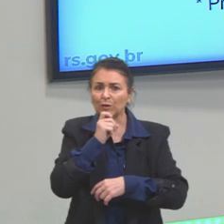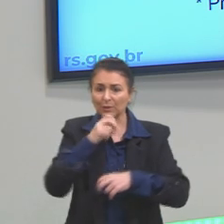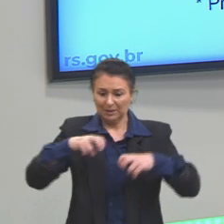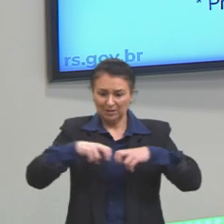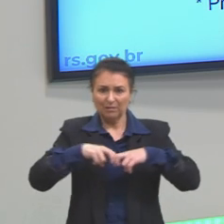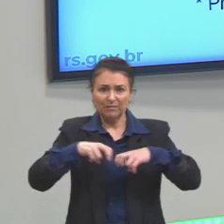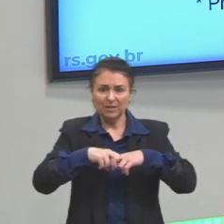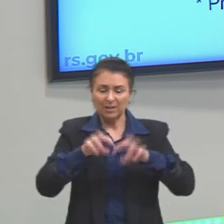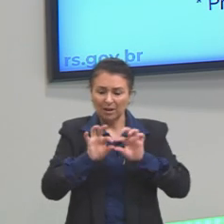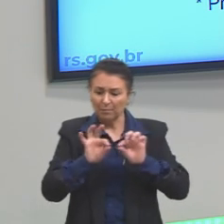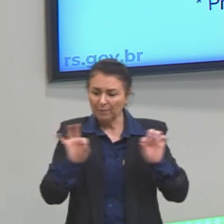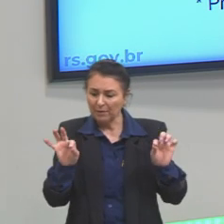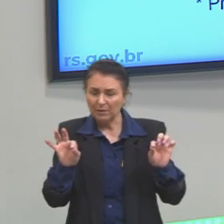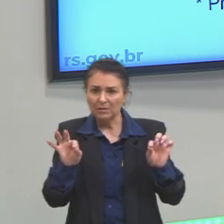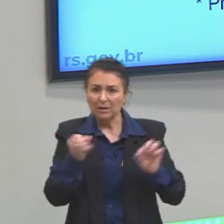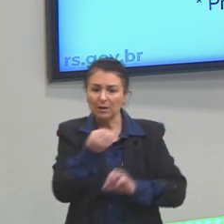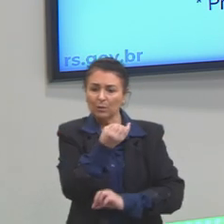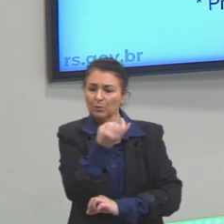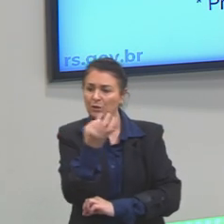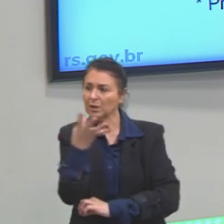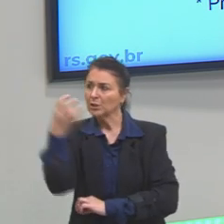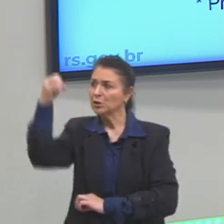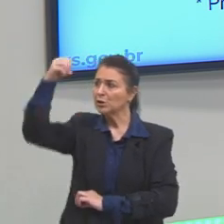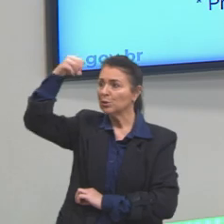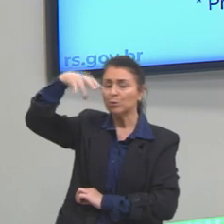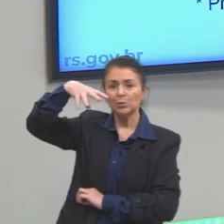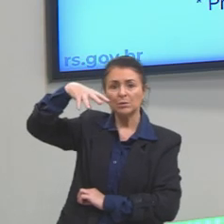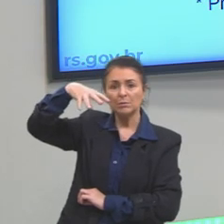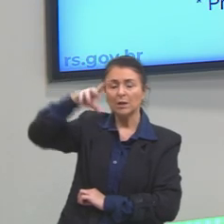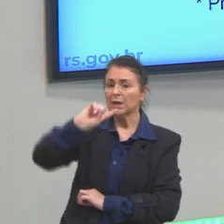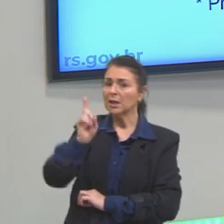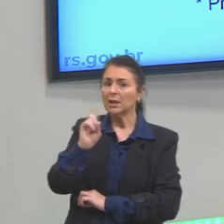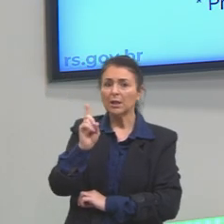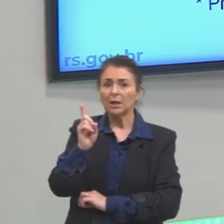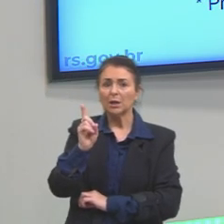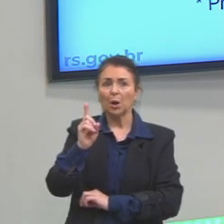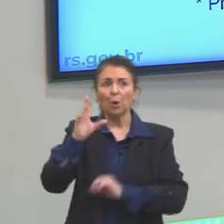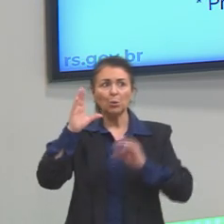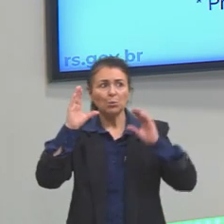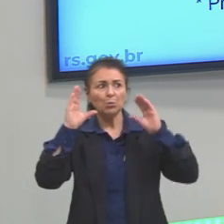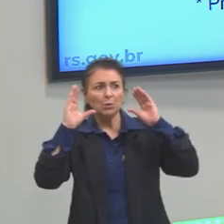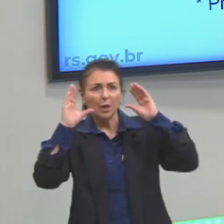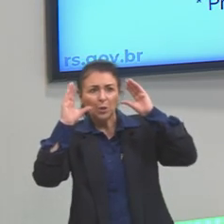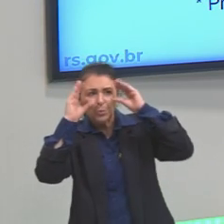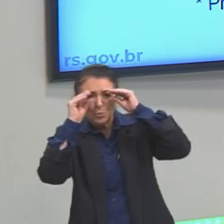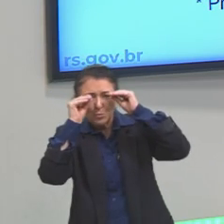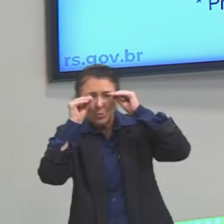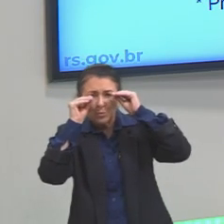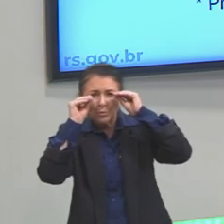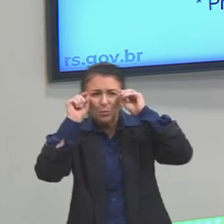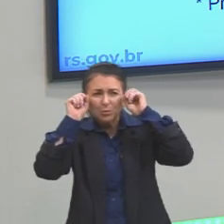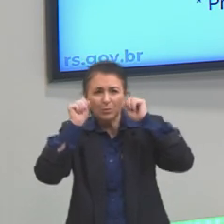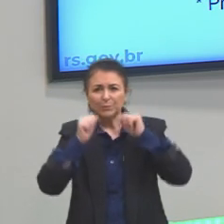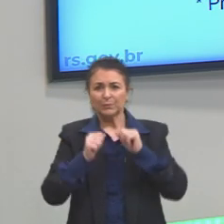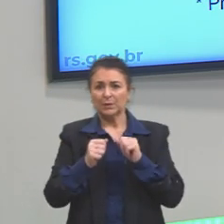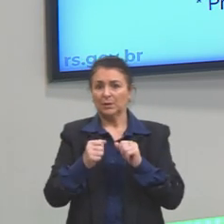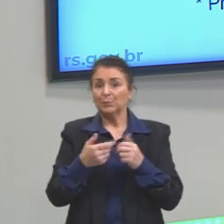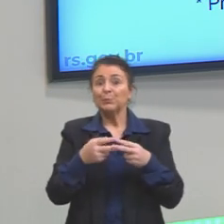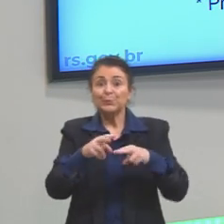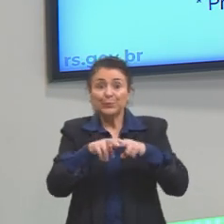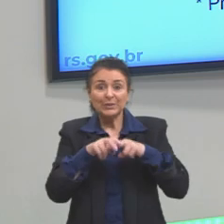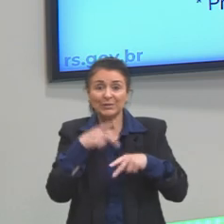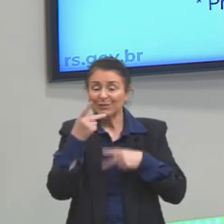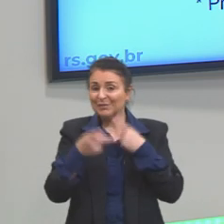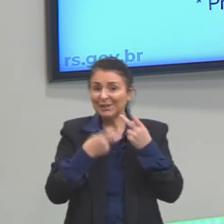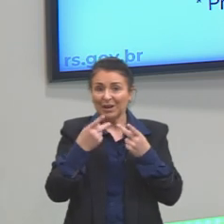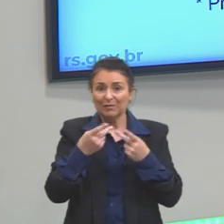a quantidade de luz e não de escuridão mais ou menos nessa perspectiva para ficar claro é do bem e do Mal Santo